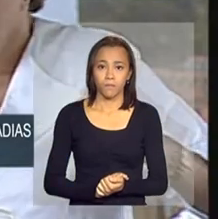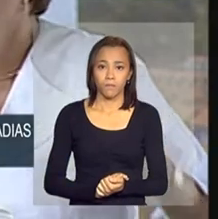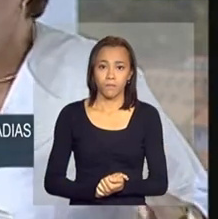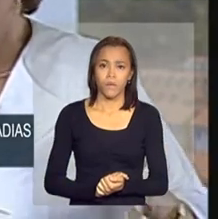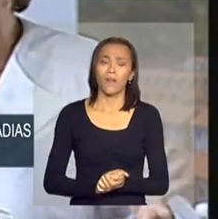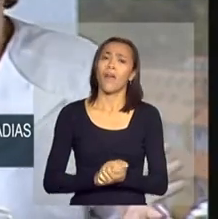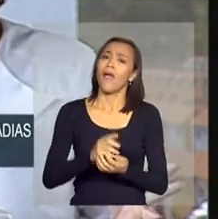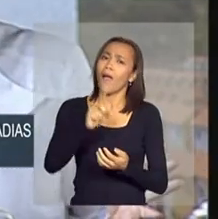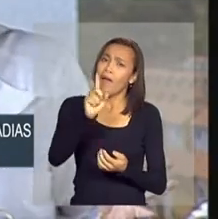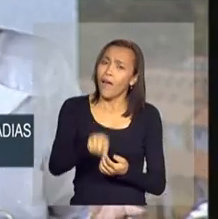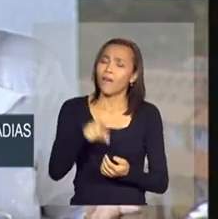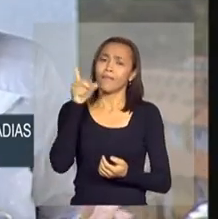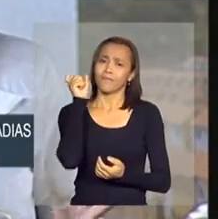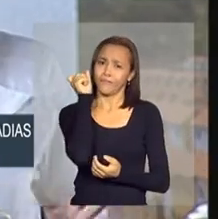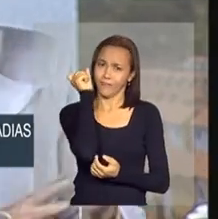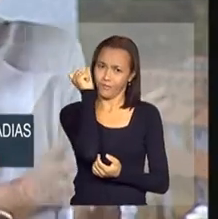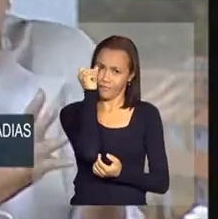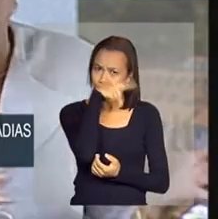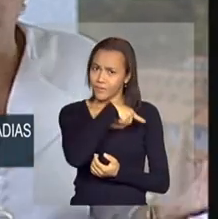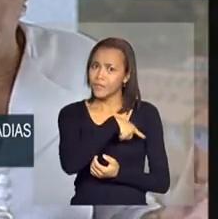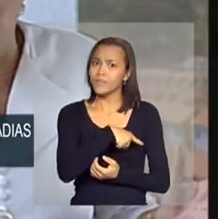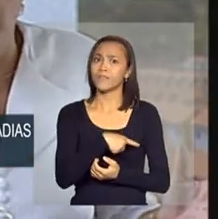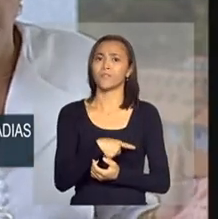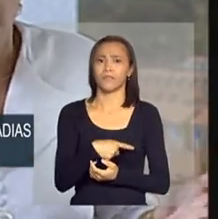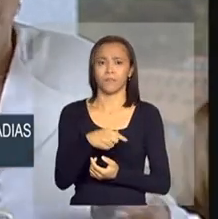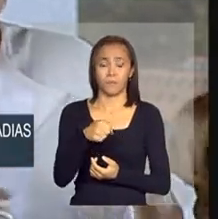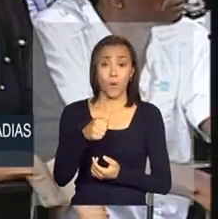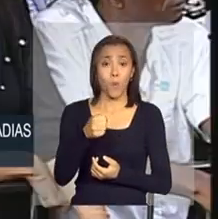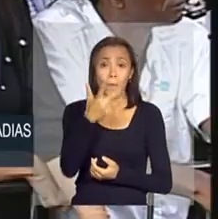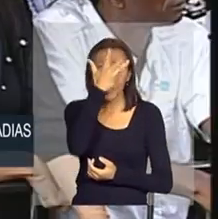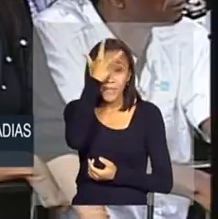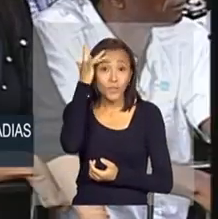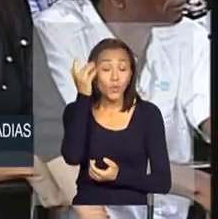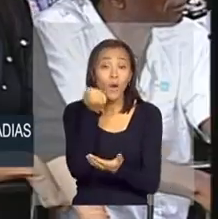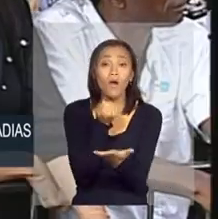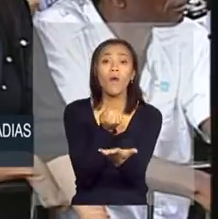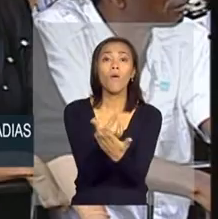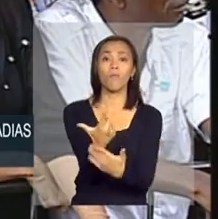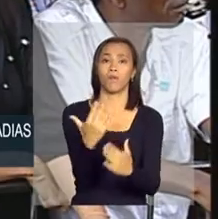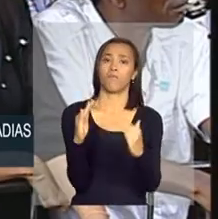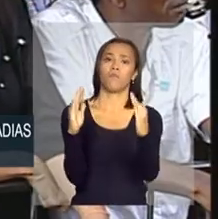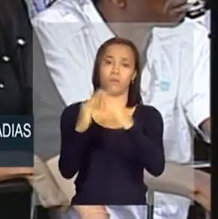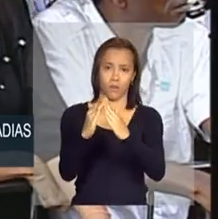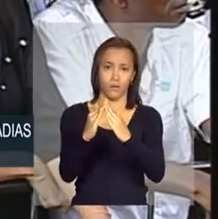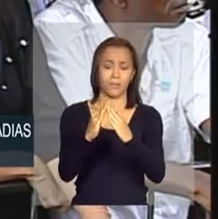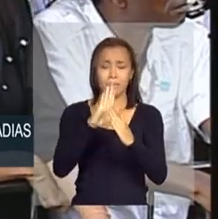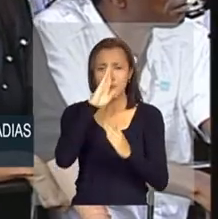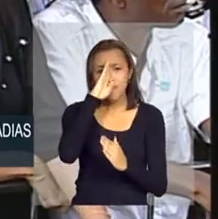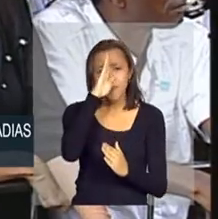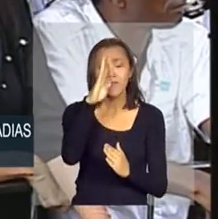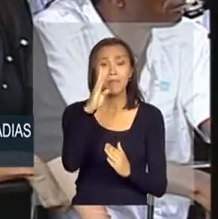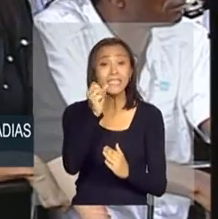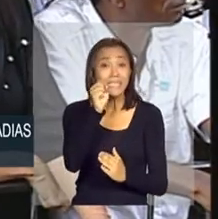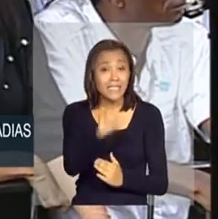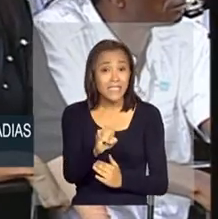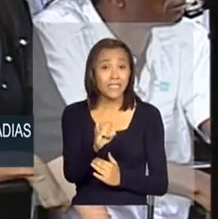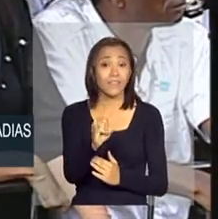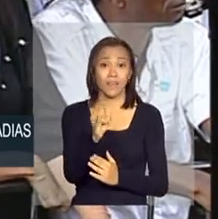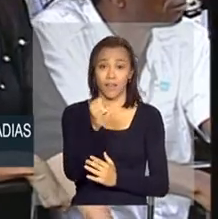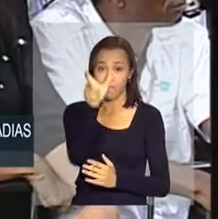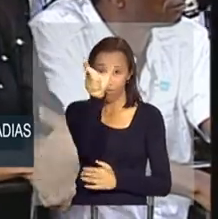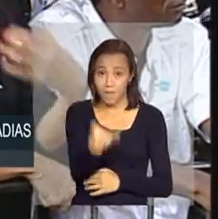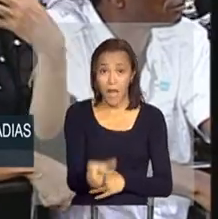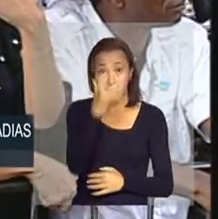era muito difícil uma pessoa comprar uma casa principalmente se uma